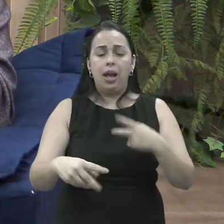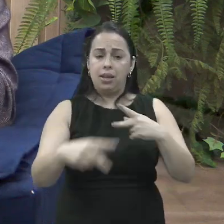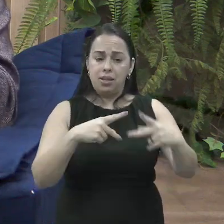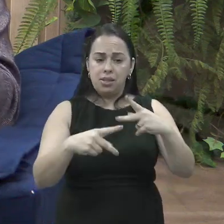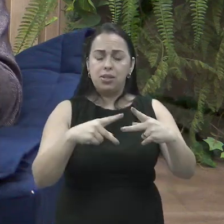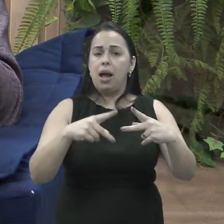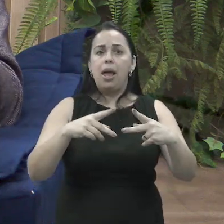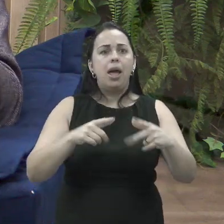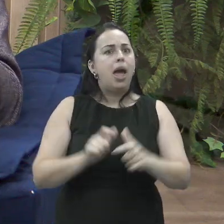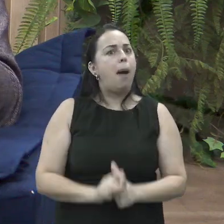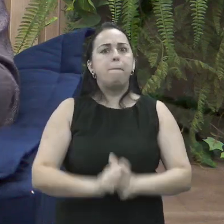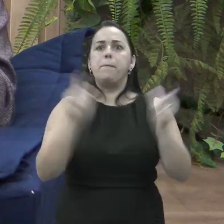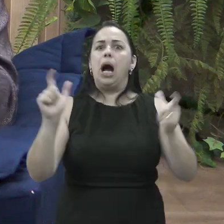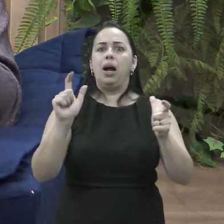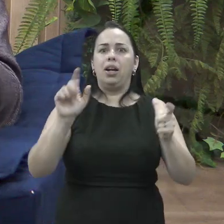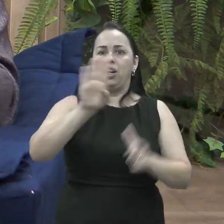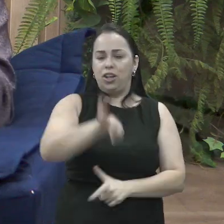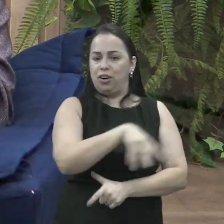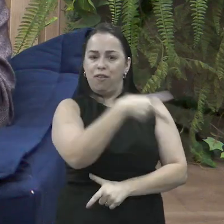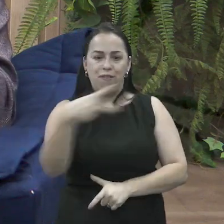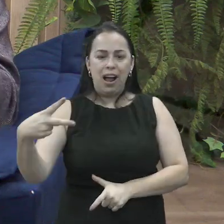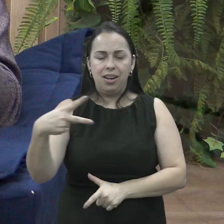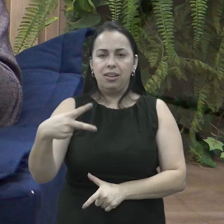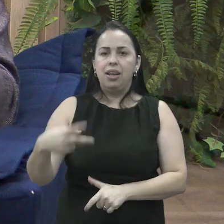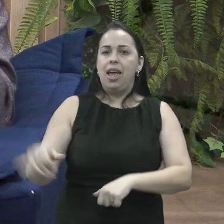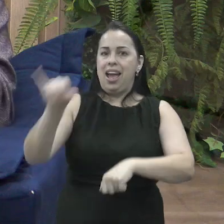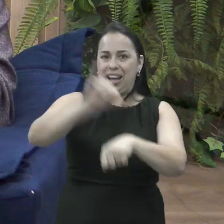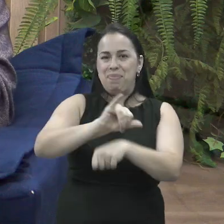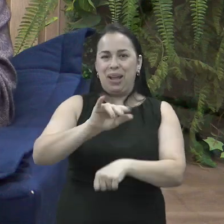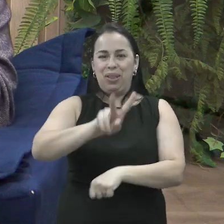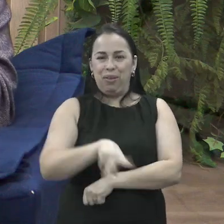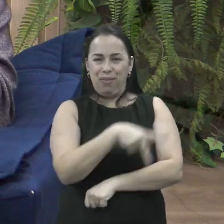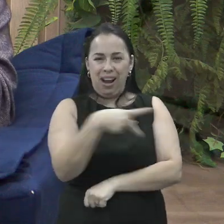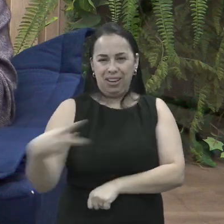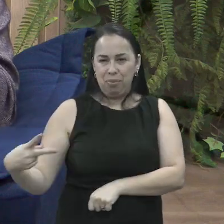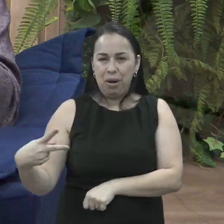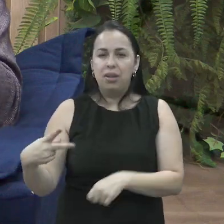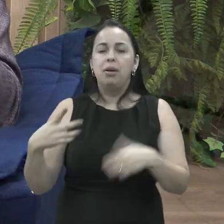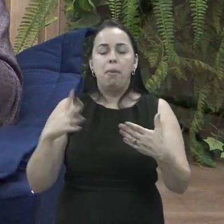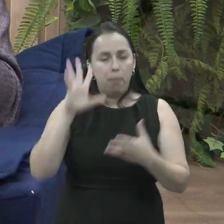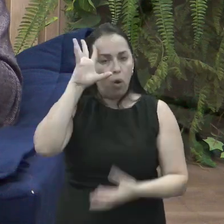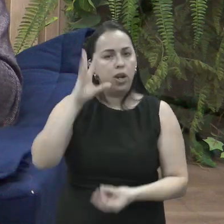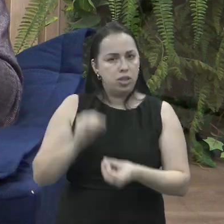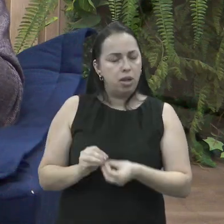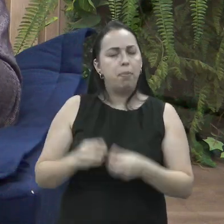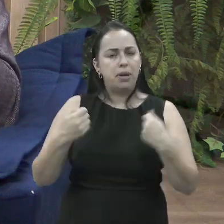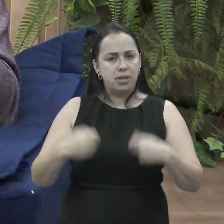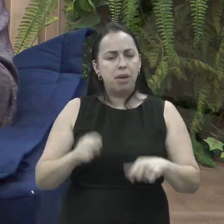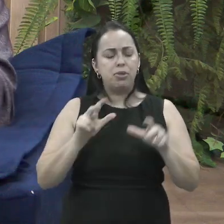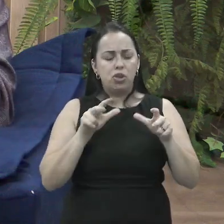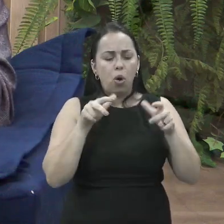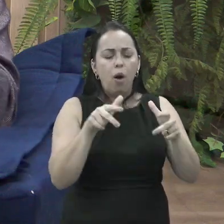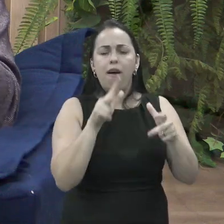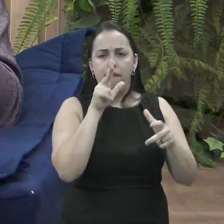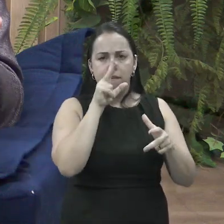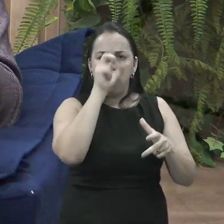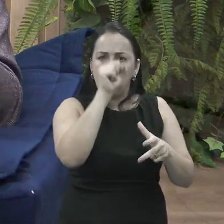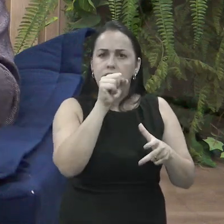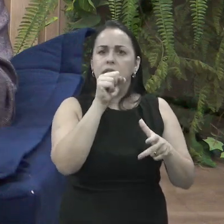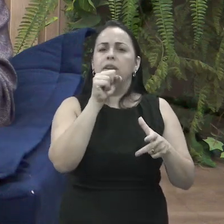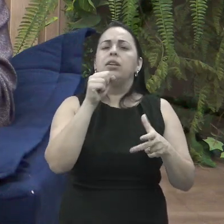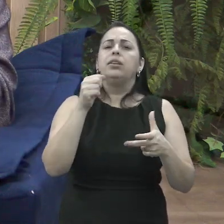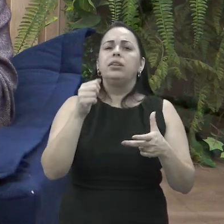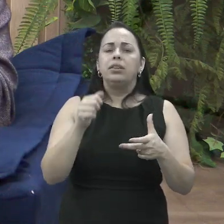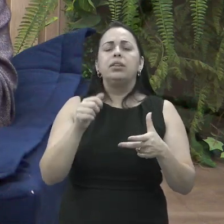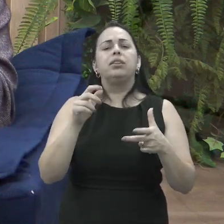Campos é a maior cidade do Vale, né? A gente até chama de a capital do Vale. Então eu entendo que nós precisamos de uma Câmara mais forte. Quando eu falo de uma Câmara